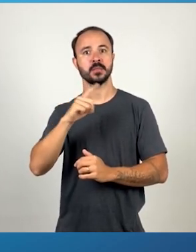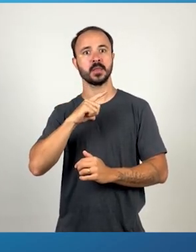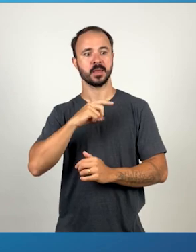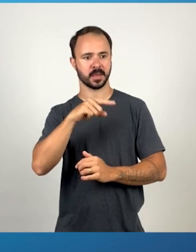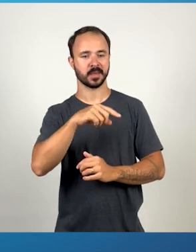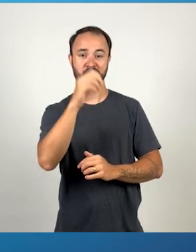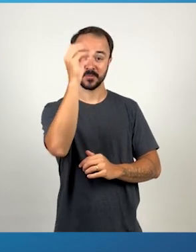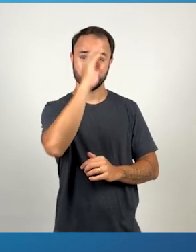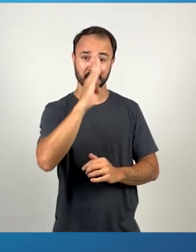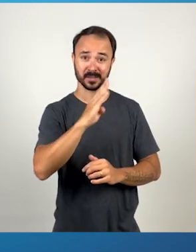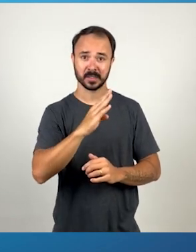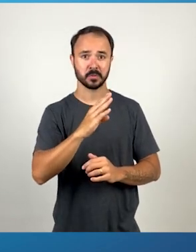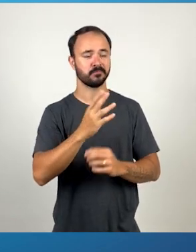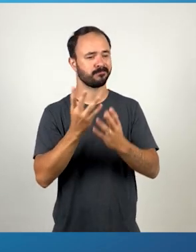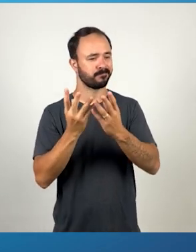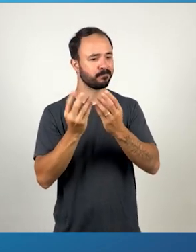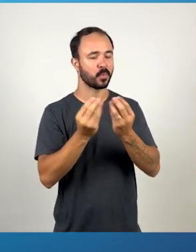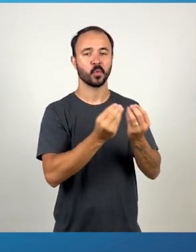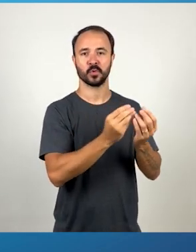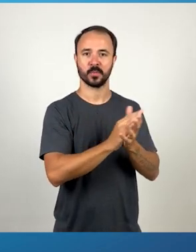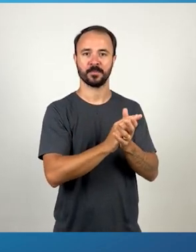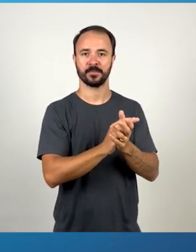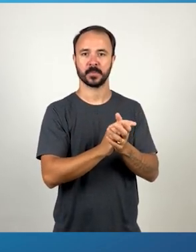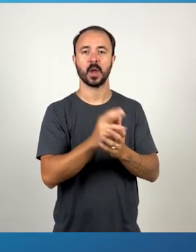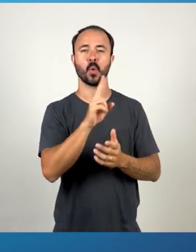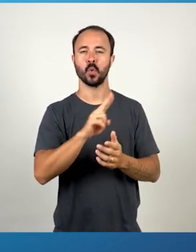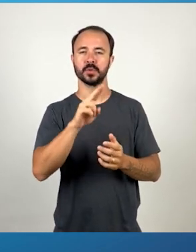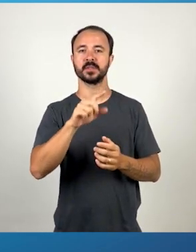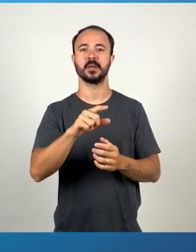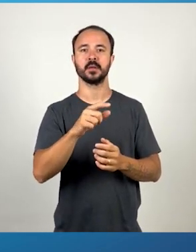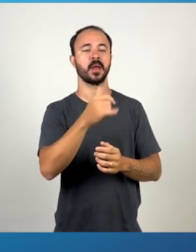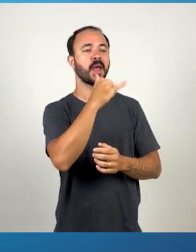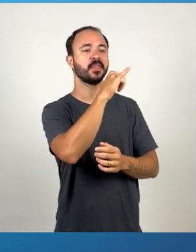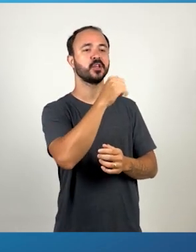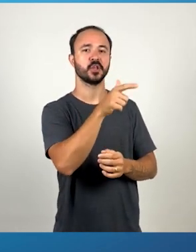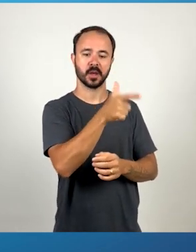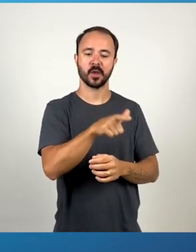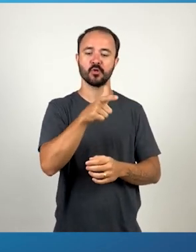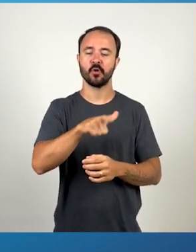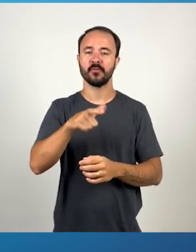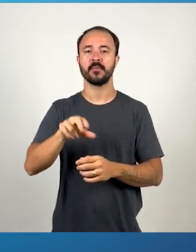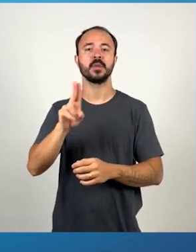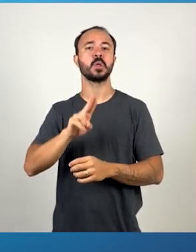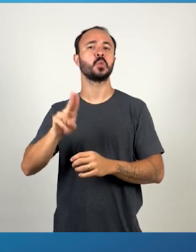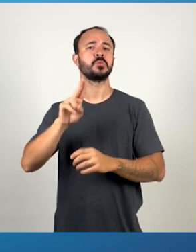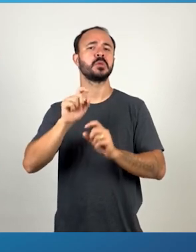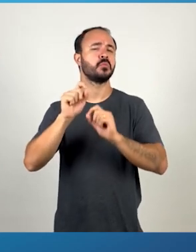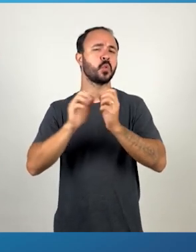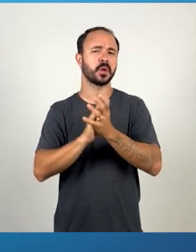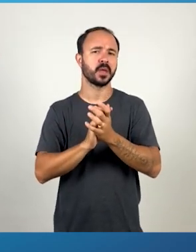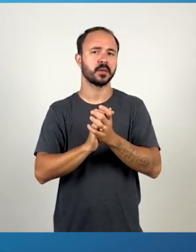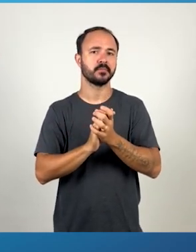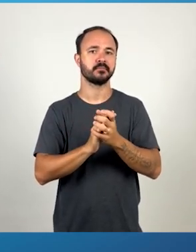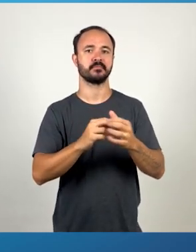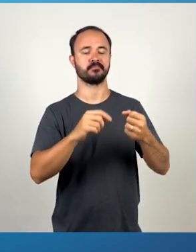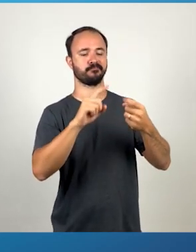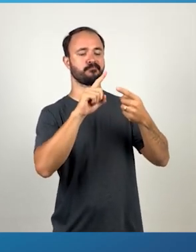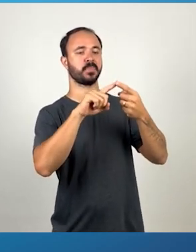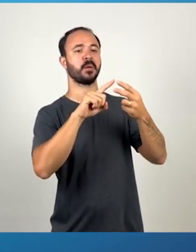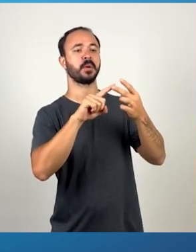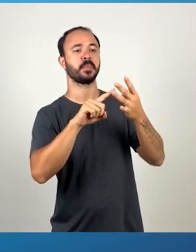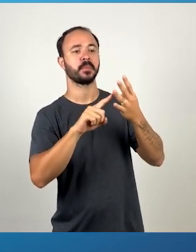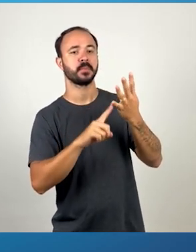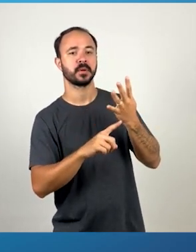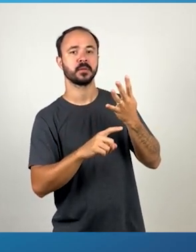derivado da biomassa, uma fonte de energia renovável que utiliza Letra A, sedimentos derivados